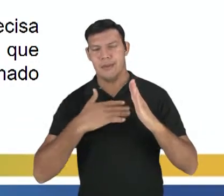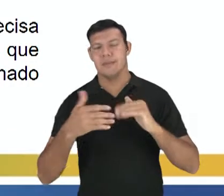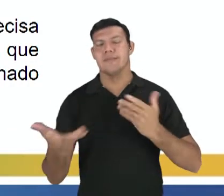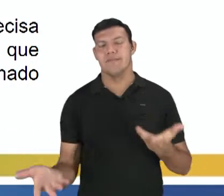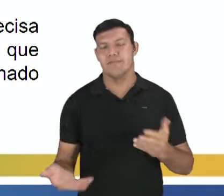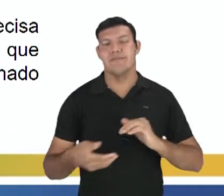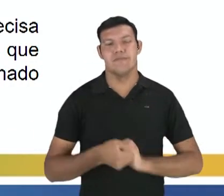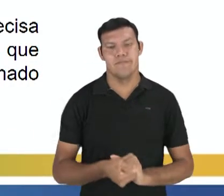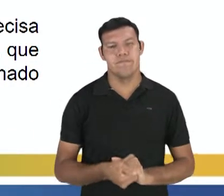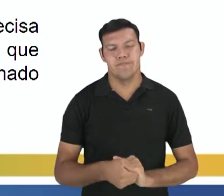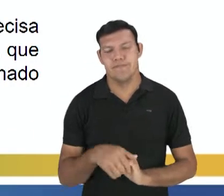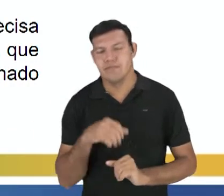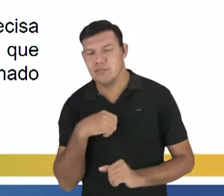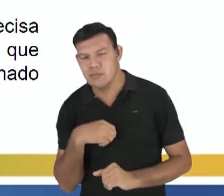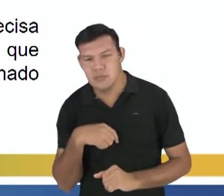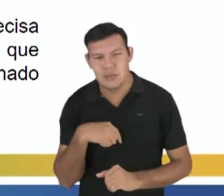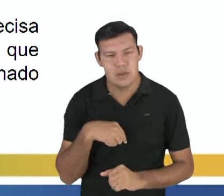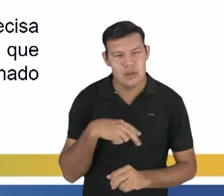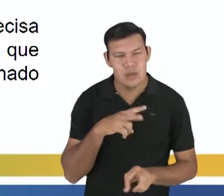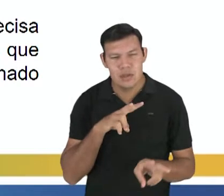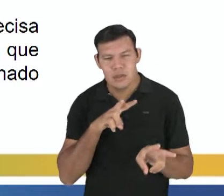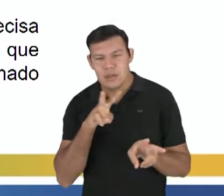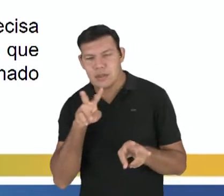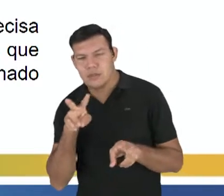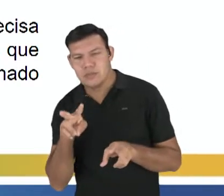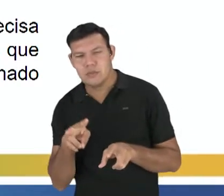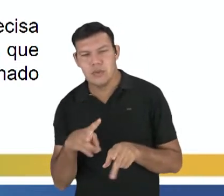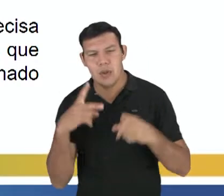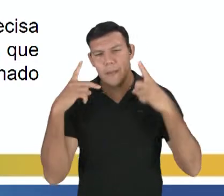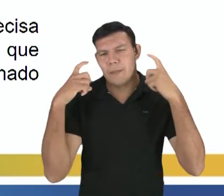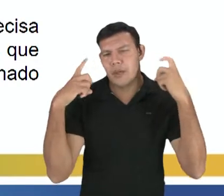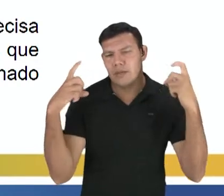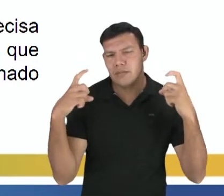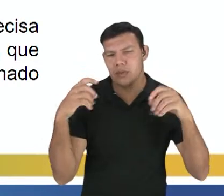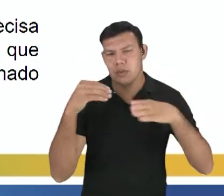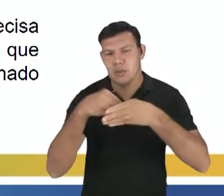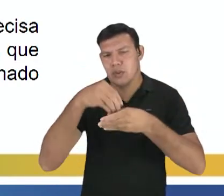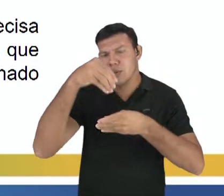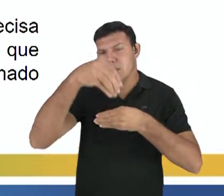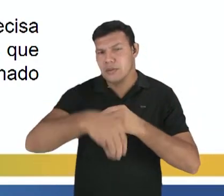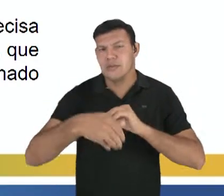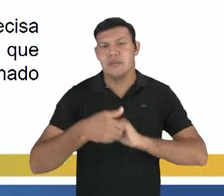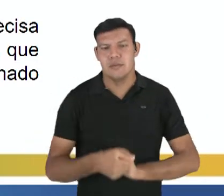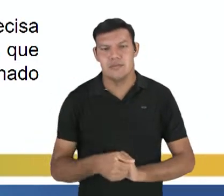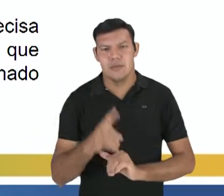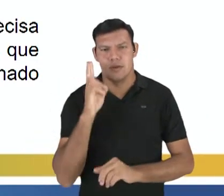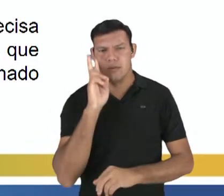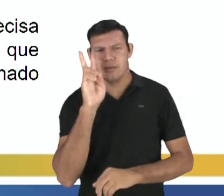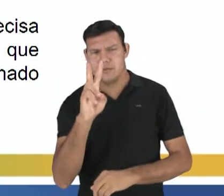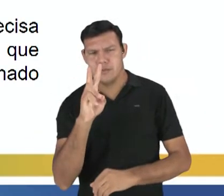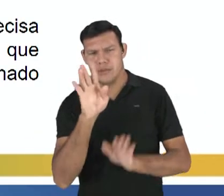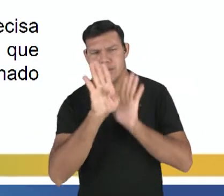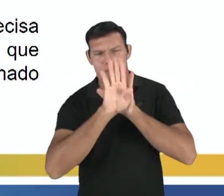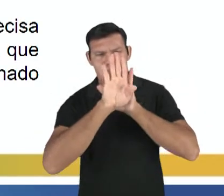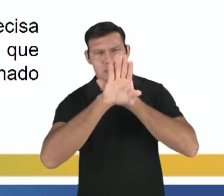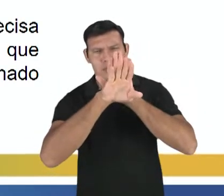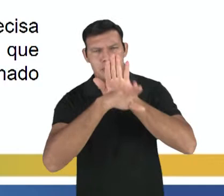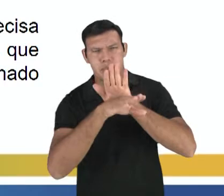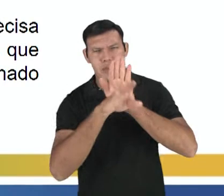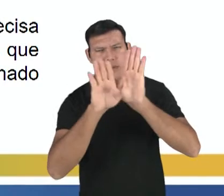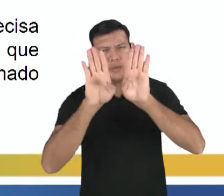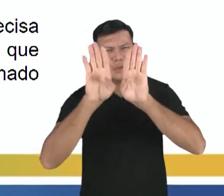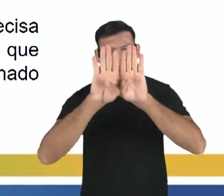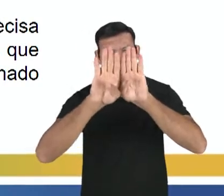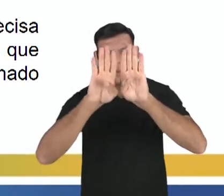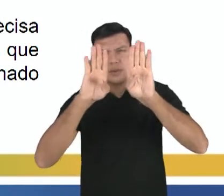em silêncio e fiquei acompanhando os leves ruídos que vinham lá de fora, até ver uma silhueta passando pela janela